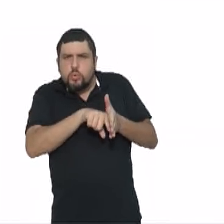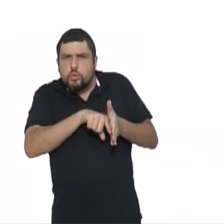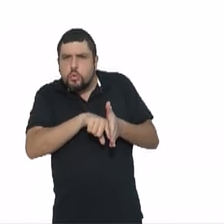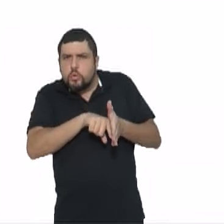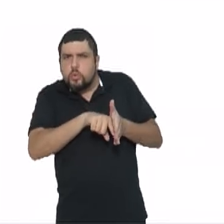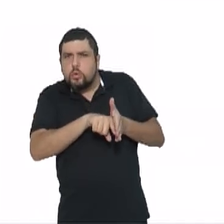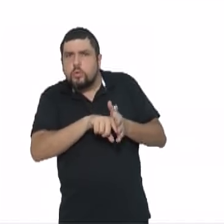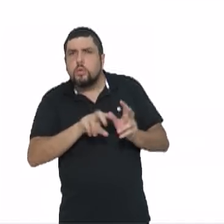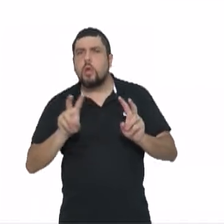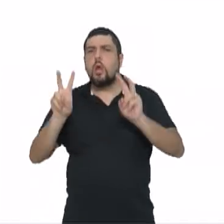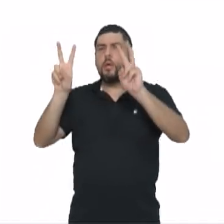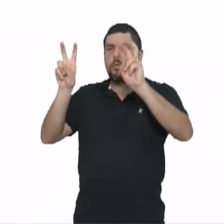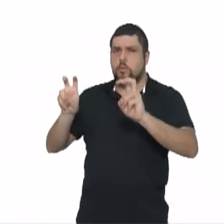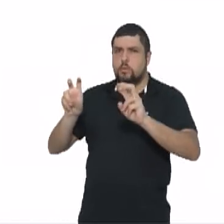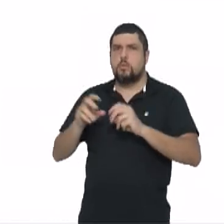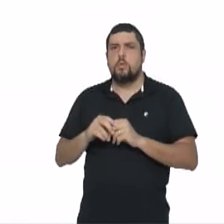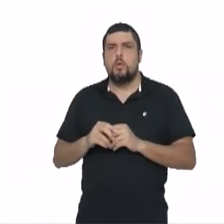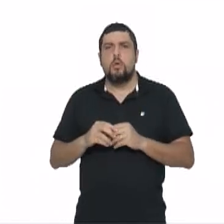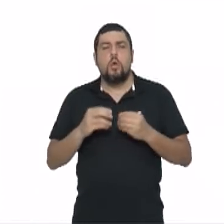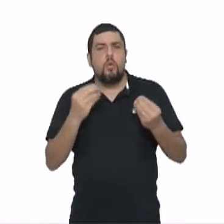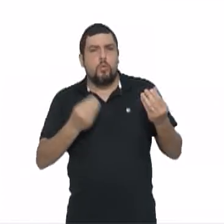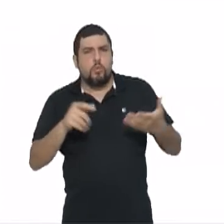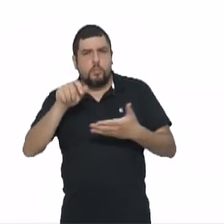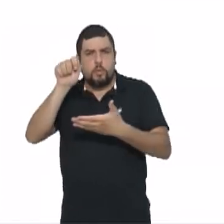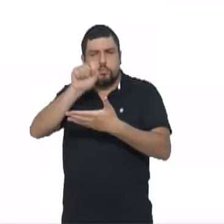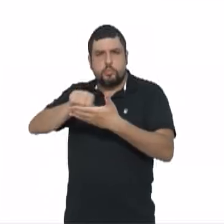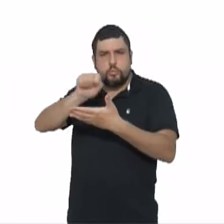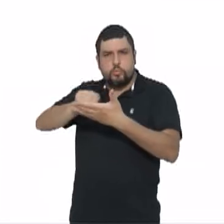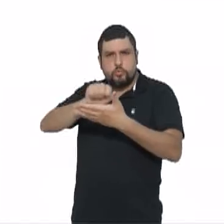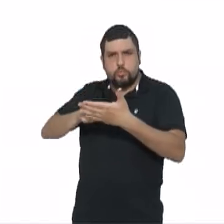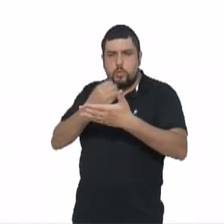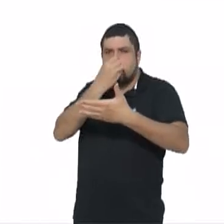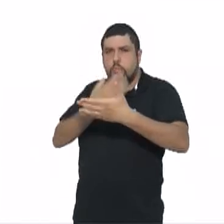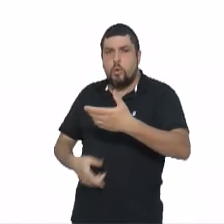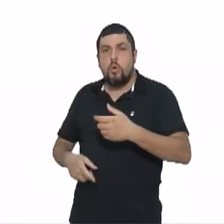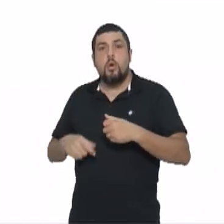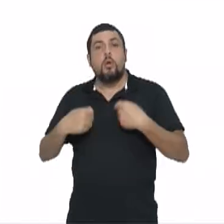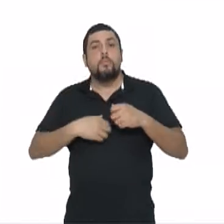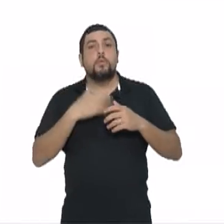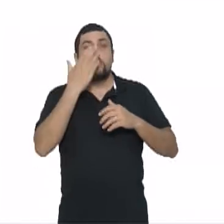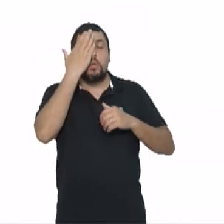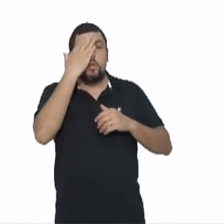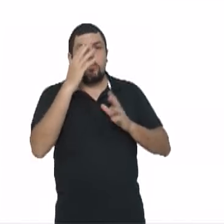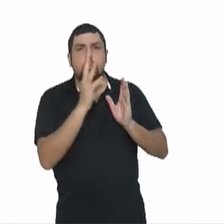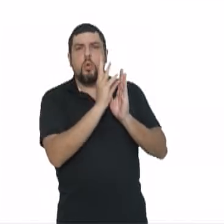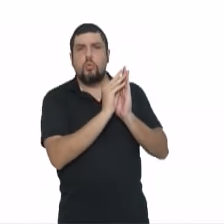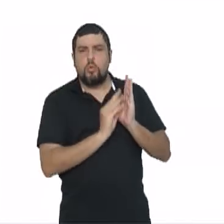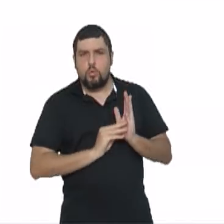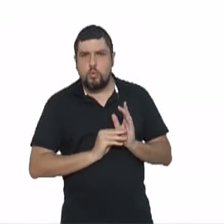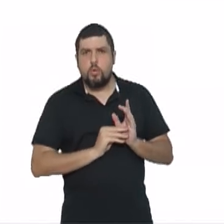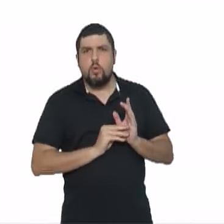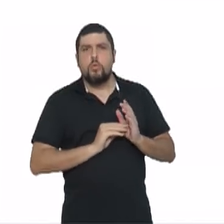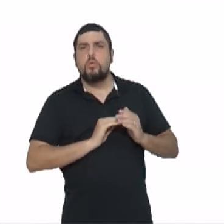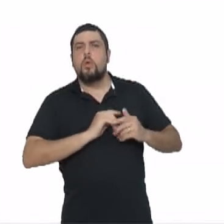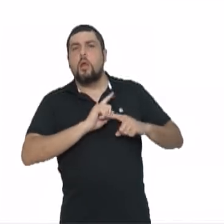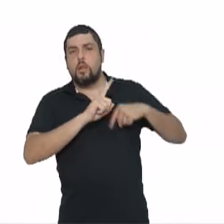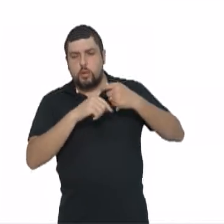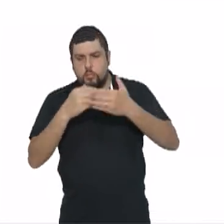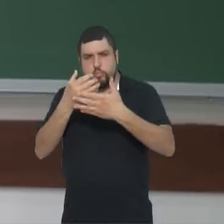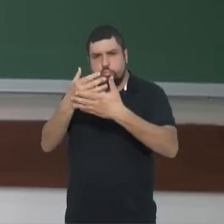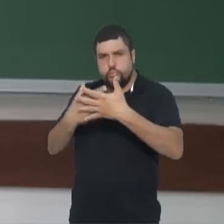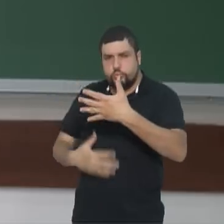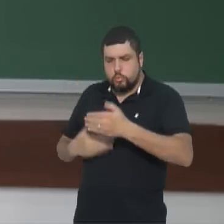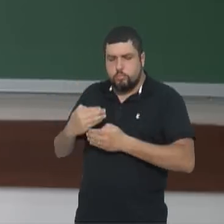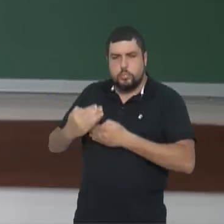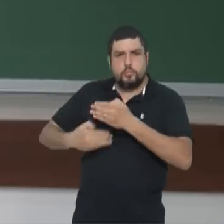será abordado. Para uma boa escrita, é preciso domínio do conteúdo, só assim conseguirá desenvolver bem o tema. E